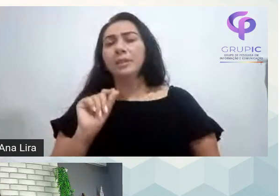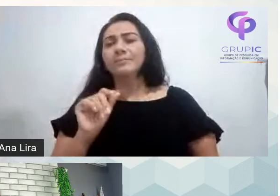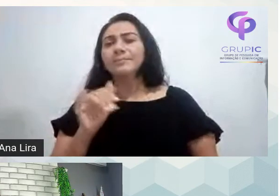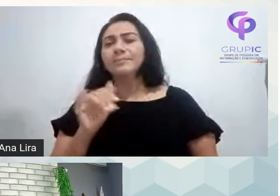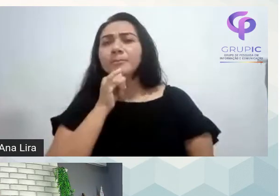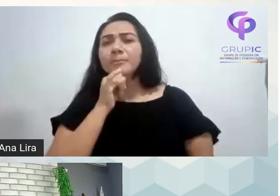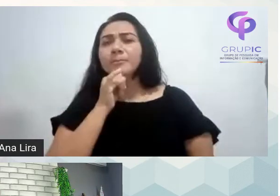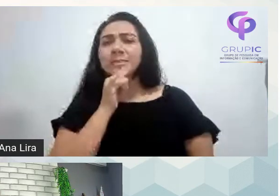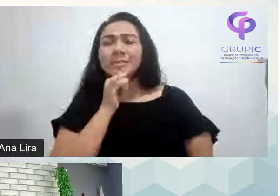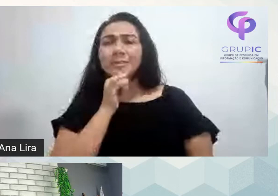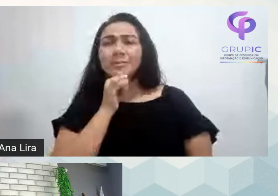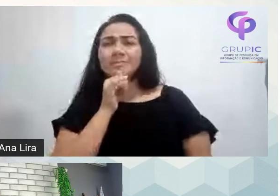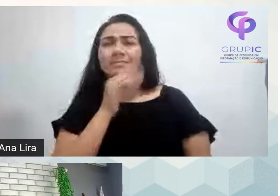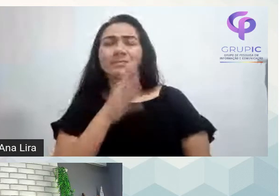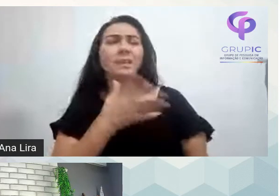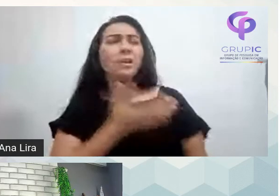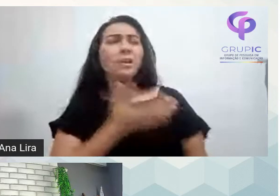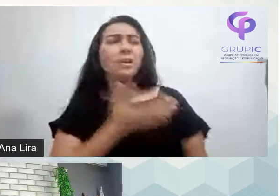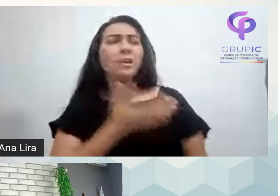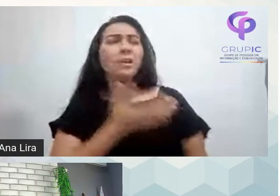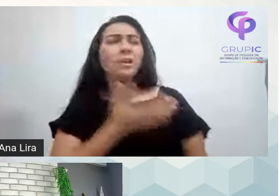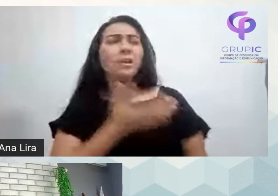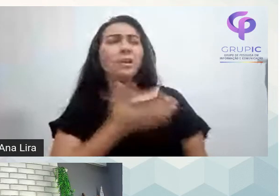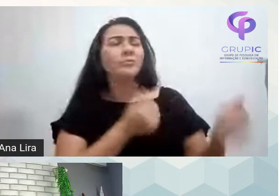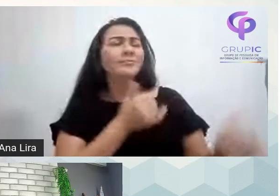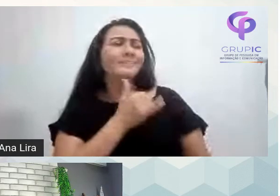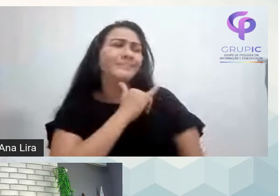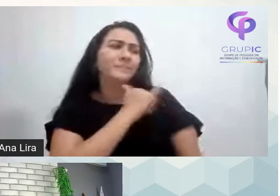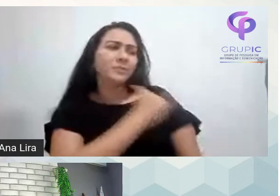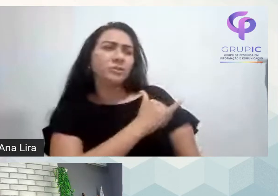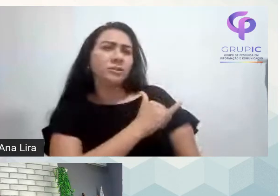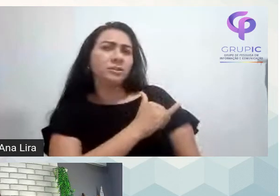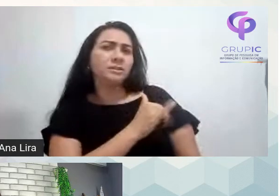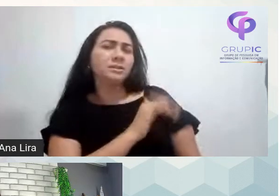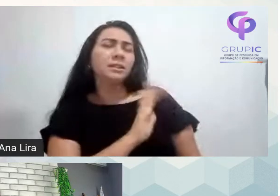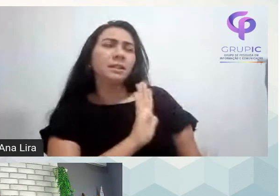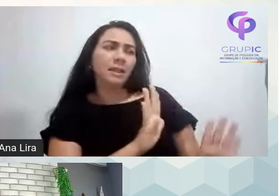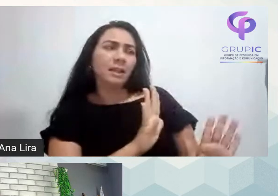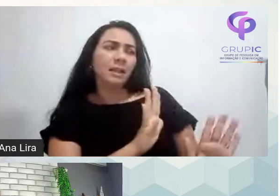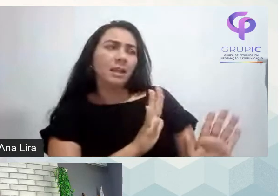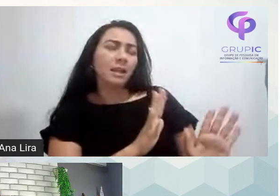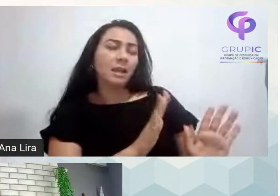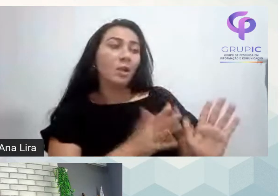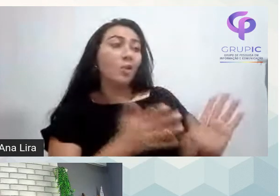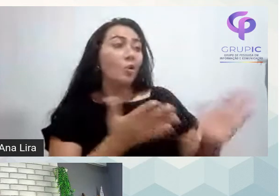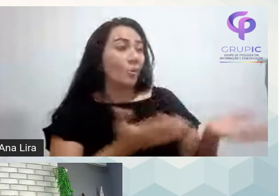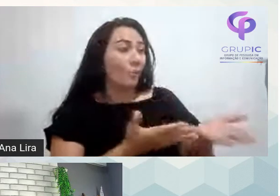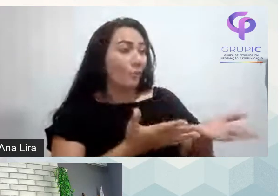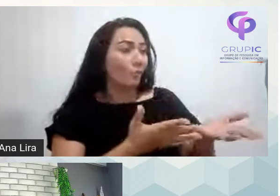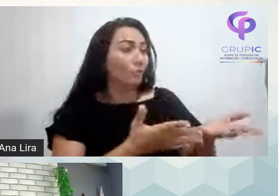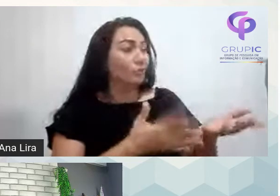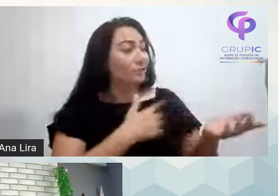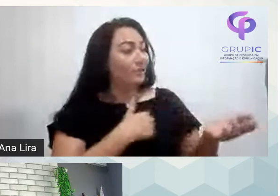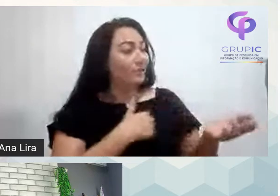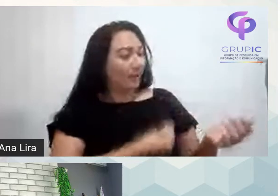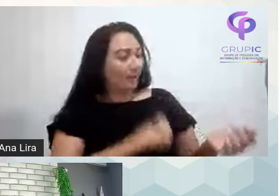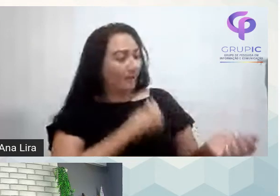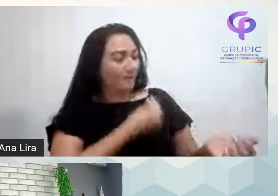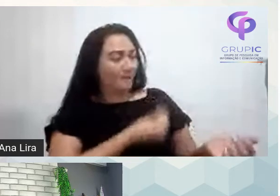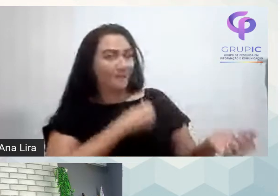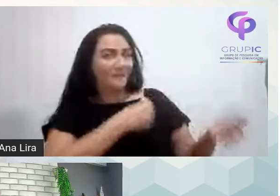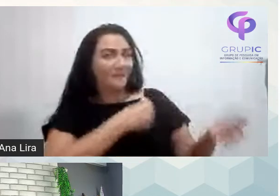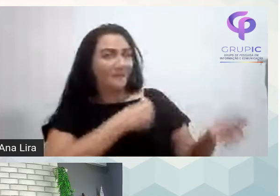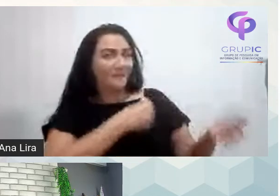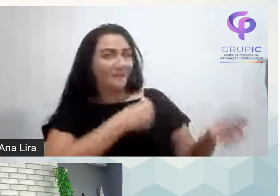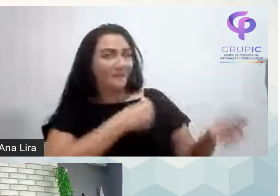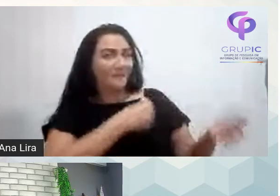você e fala bem assim, se hoje eu sou o que eu sou, hoje, vocês entenderam, né? Se hoje eu sou o que eu sou